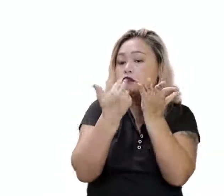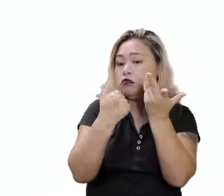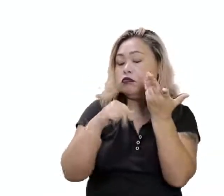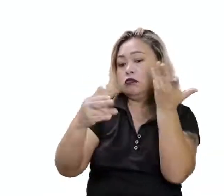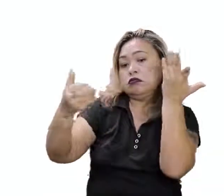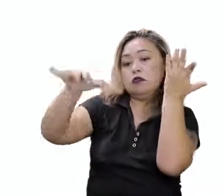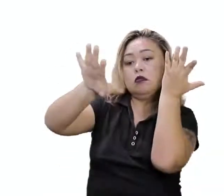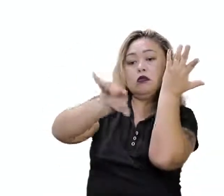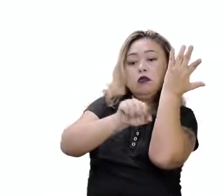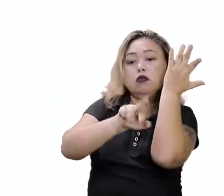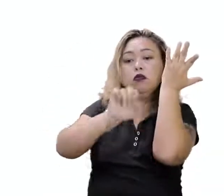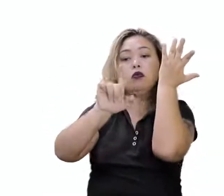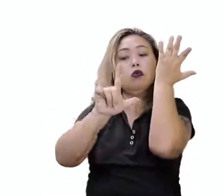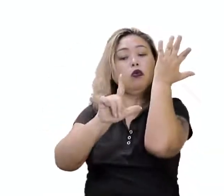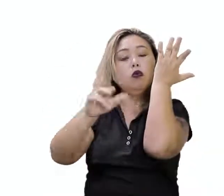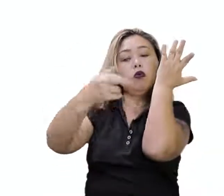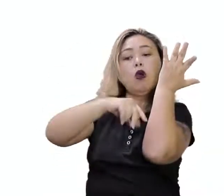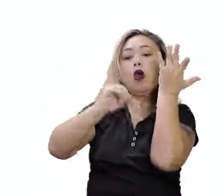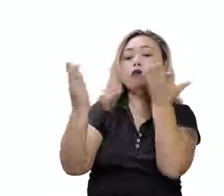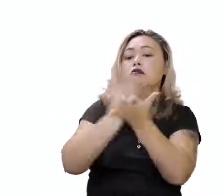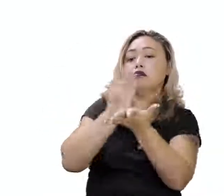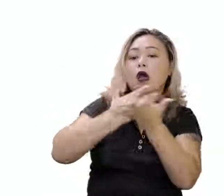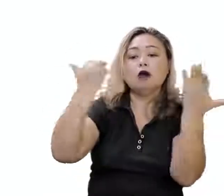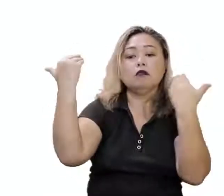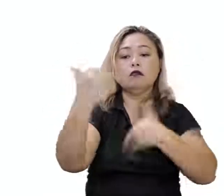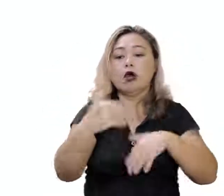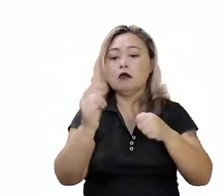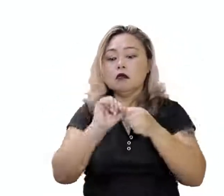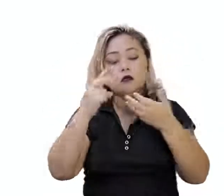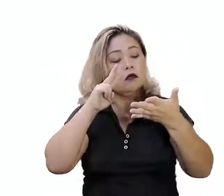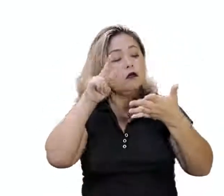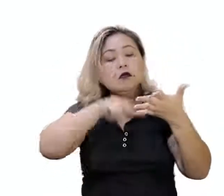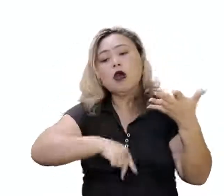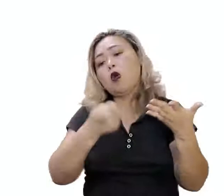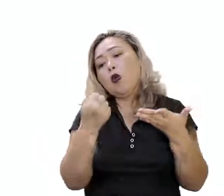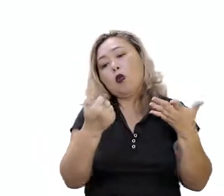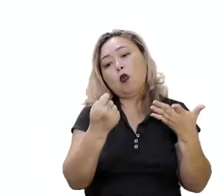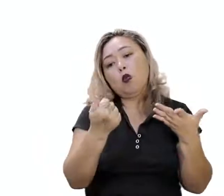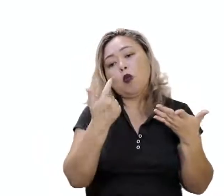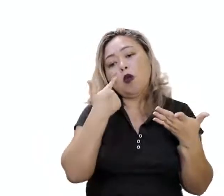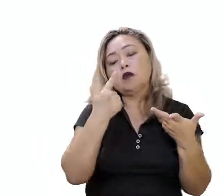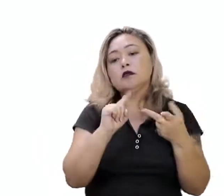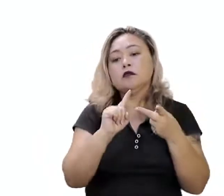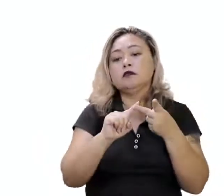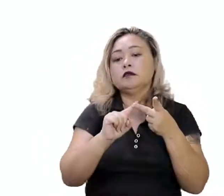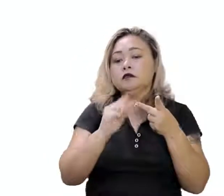normalmente quando a gente vê, na maioria dos livros, nas provas, quando falam sobre isso, poucos você vai ver falando aí, iniciando a